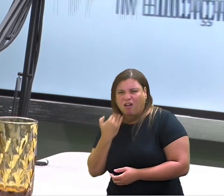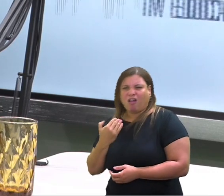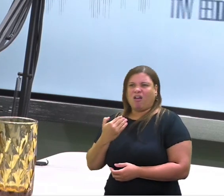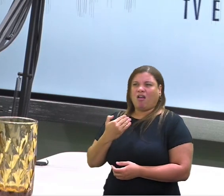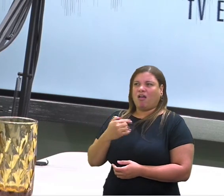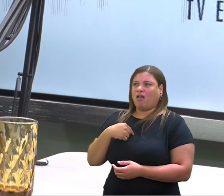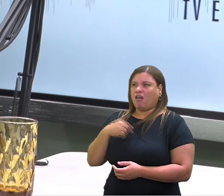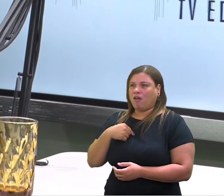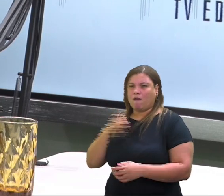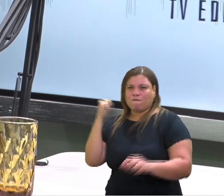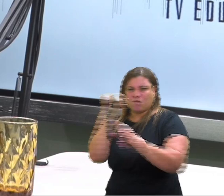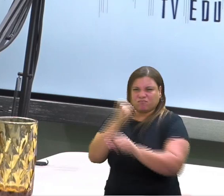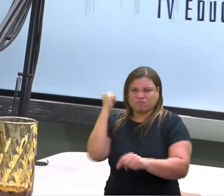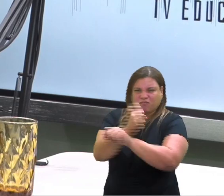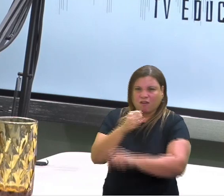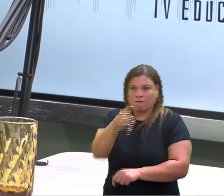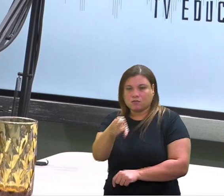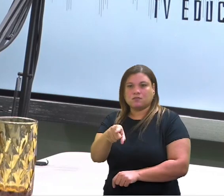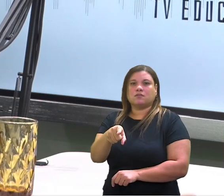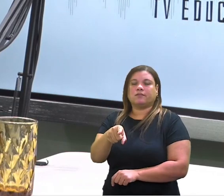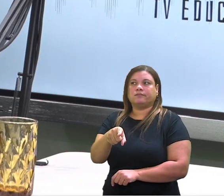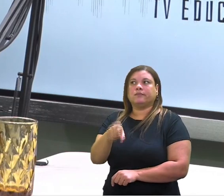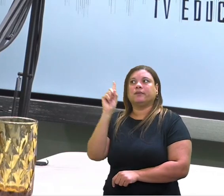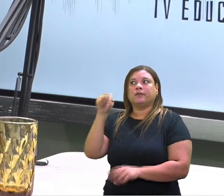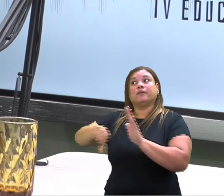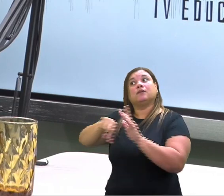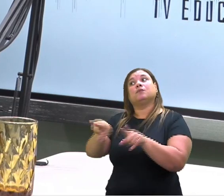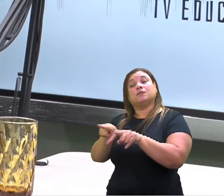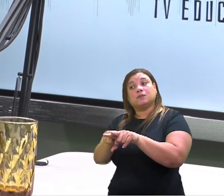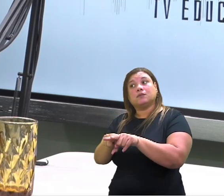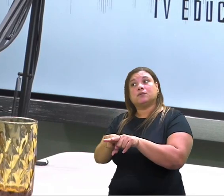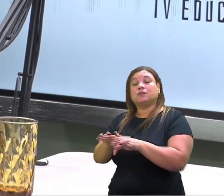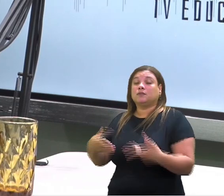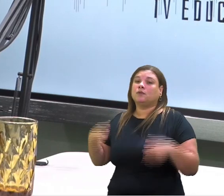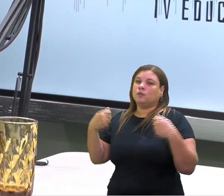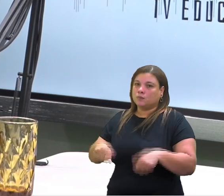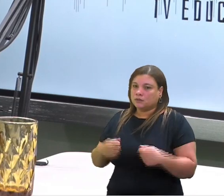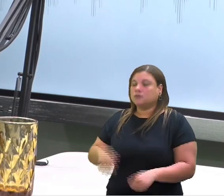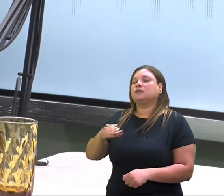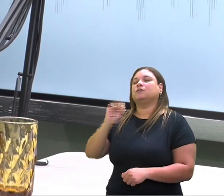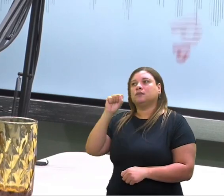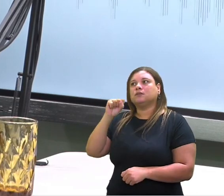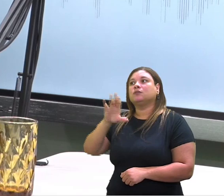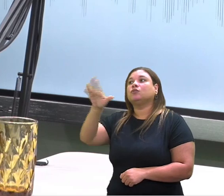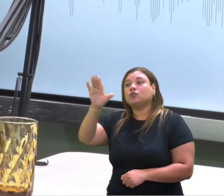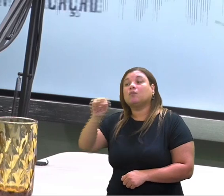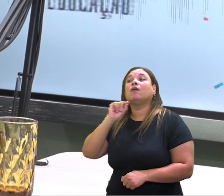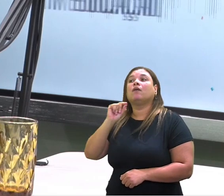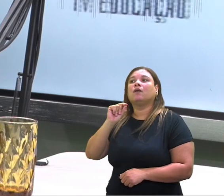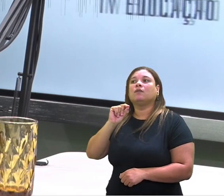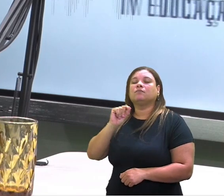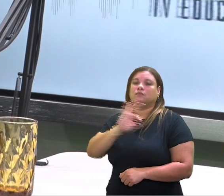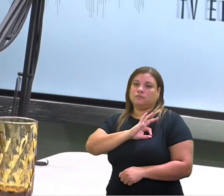Nós temos um crime acontecendo. A polícia civil ou a polícia militar, de imediato, para que tome as medidas cabíveis.